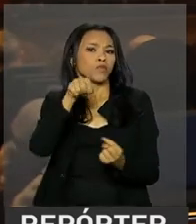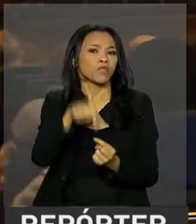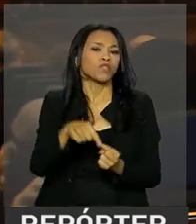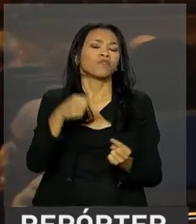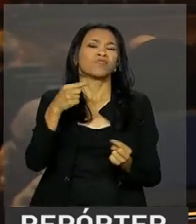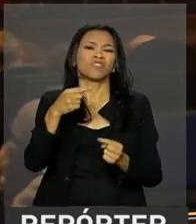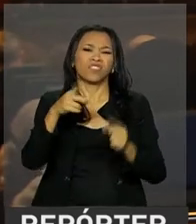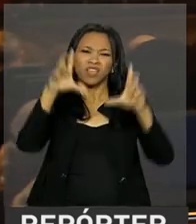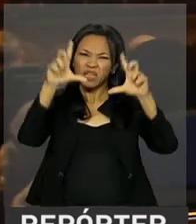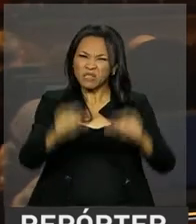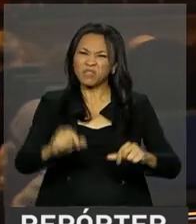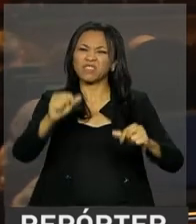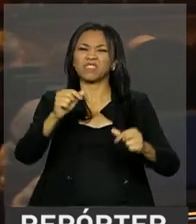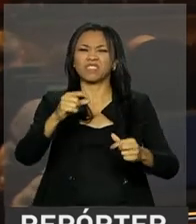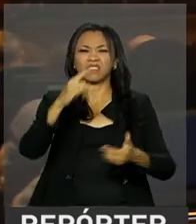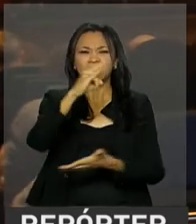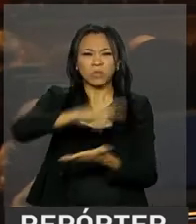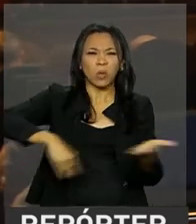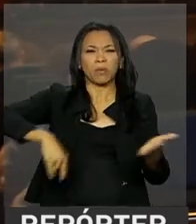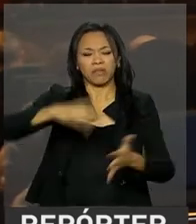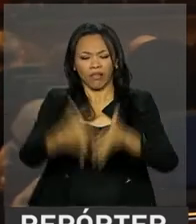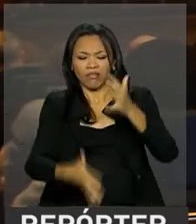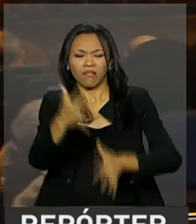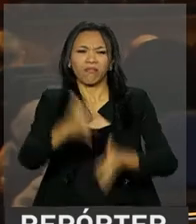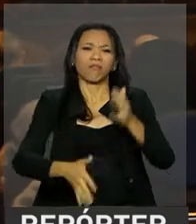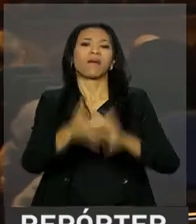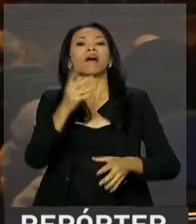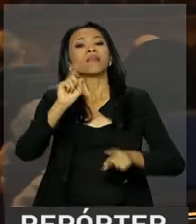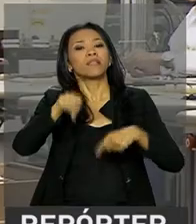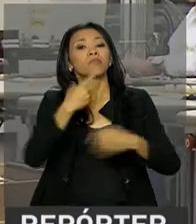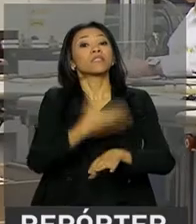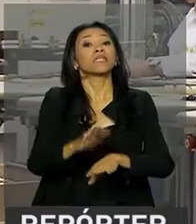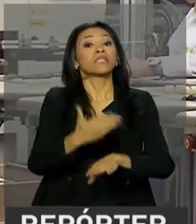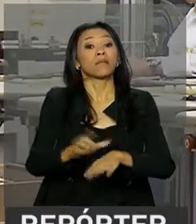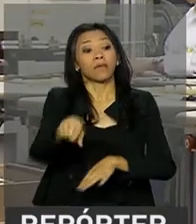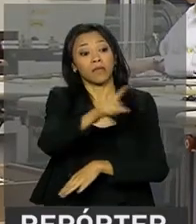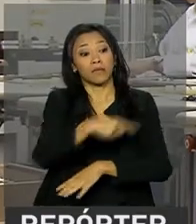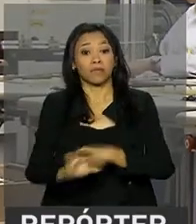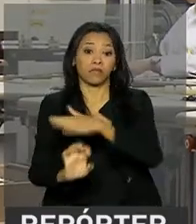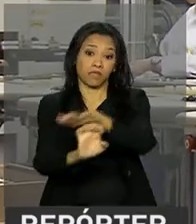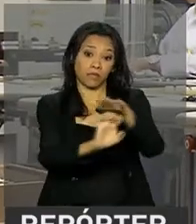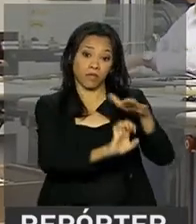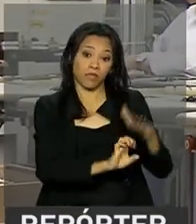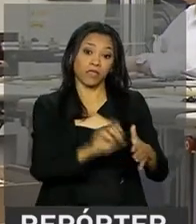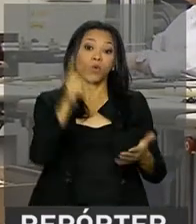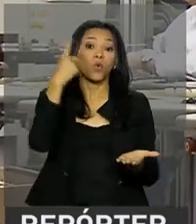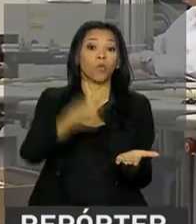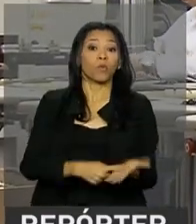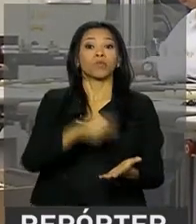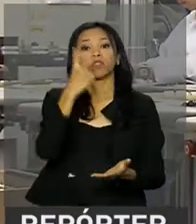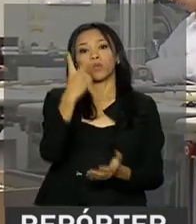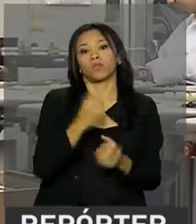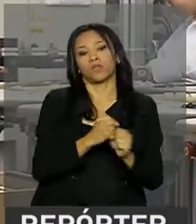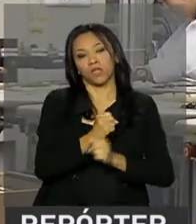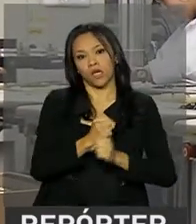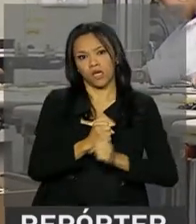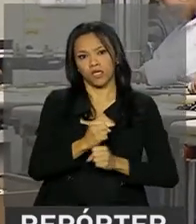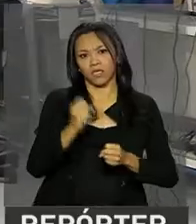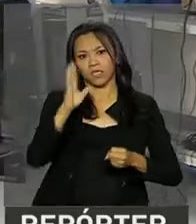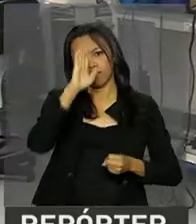burocráticas e oferecer capacitação para essas empresas o acordo vale por dois anos e têm três pontos os